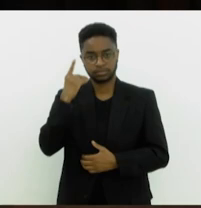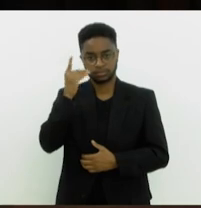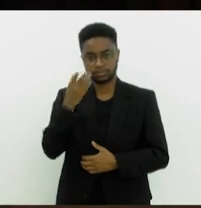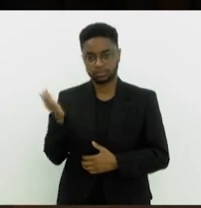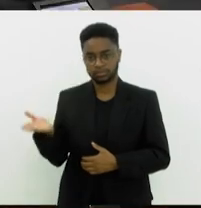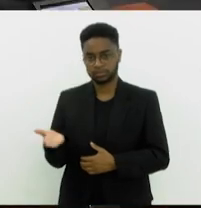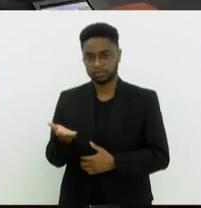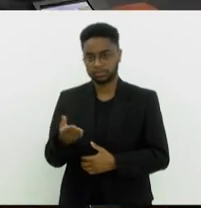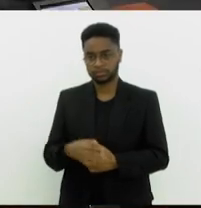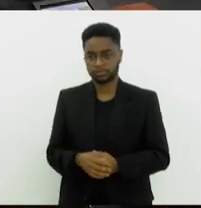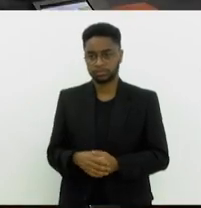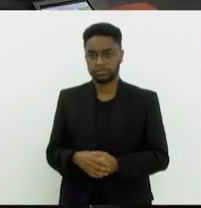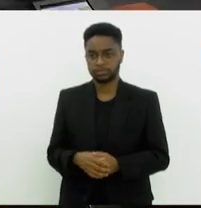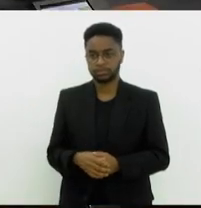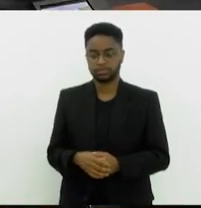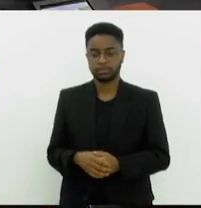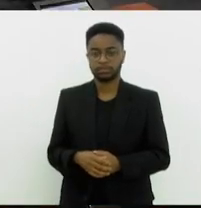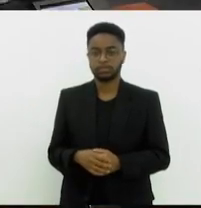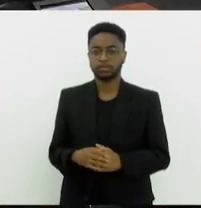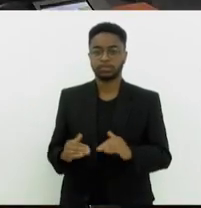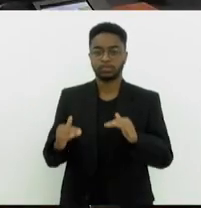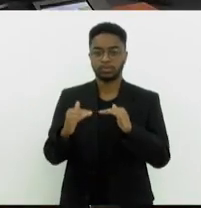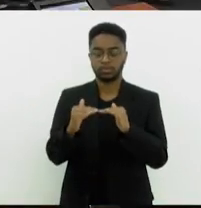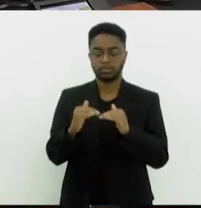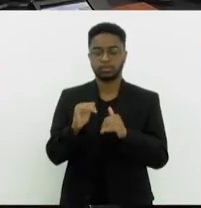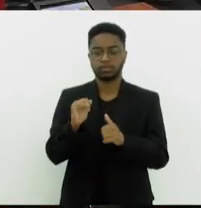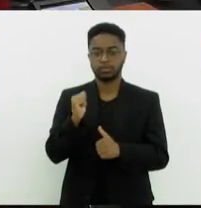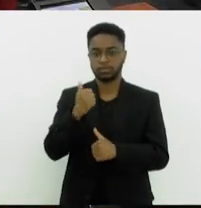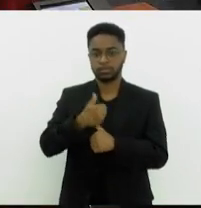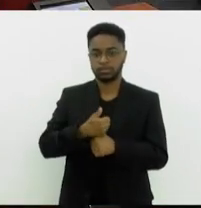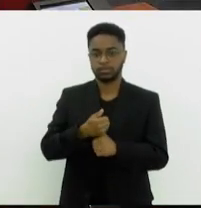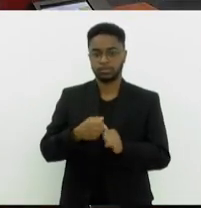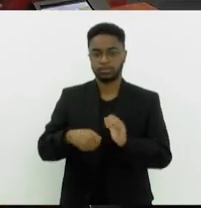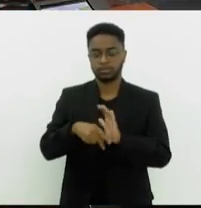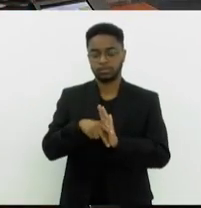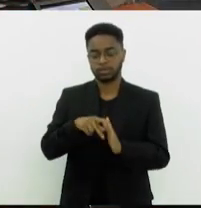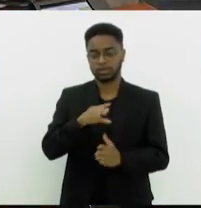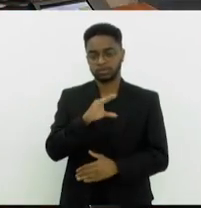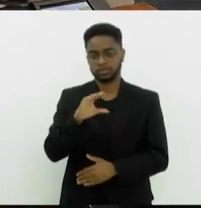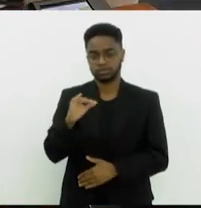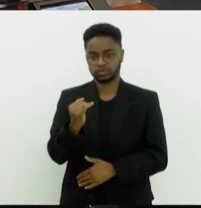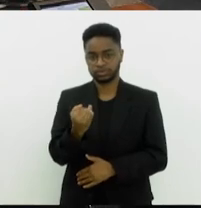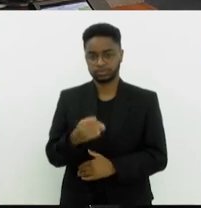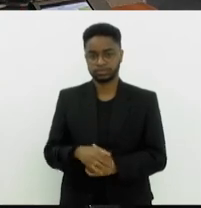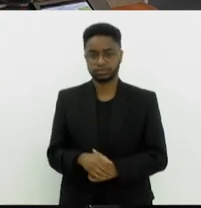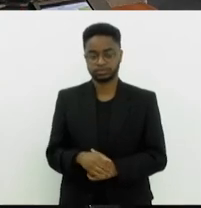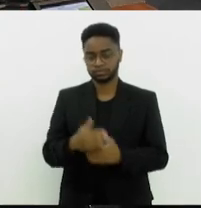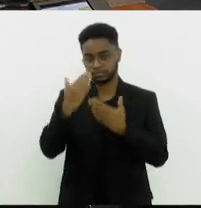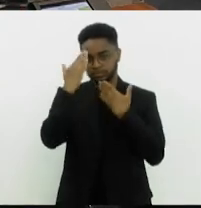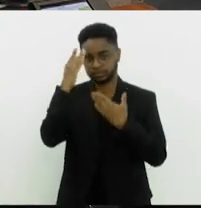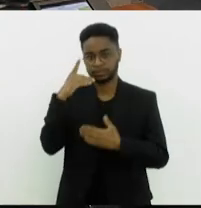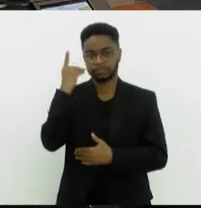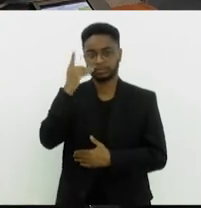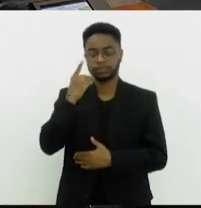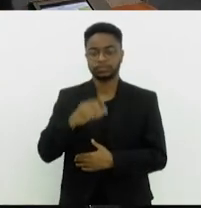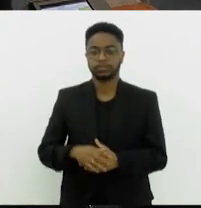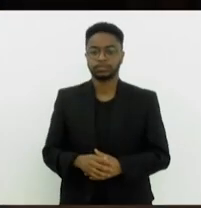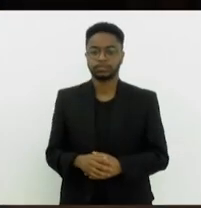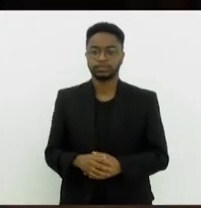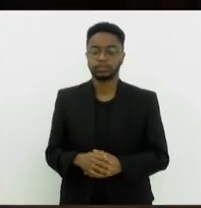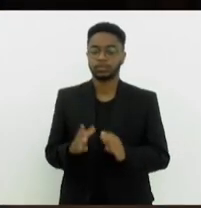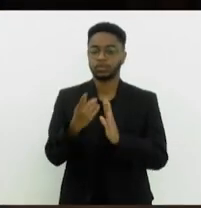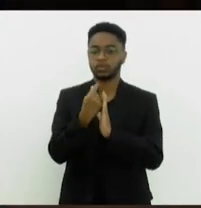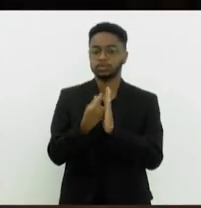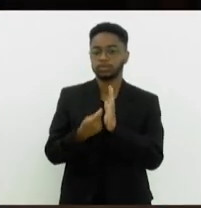Vieira. Presidente, parecer favorável com o substitutivo da CCJ. Muito obrigado, nosso nobre deputado Tande Vieira.